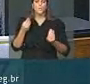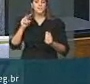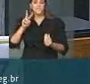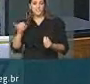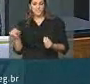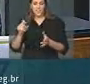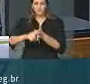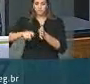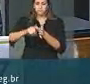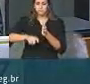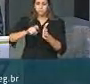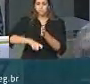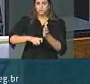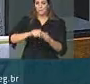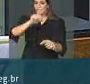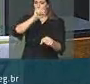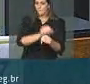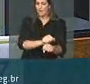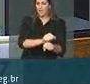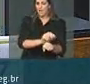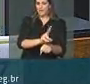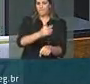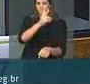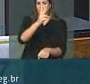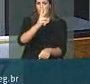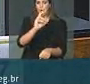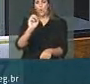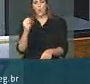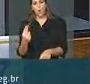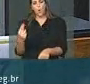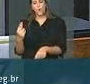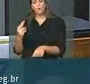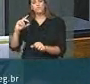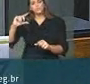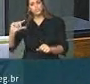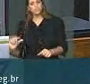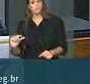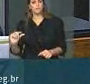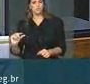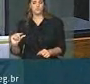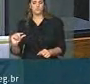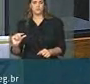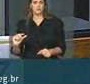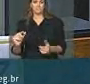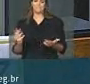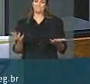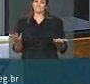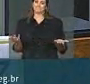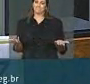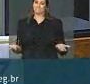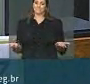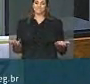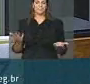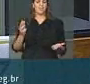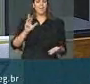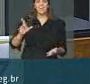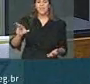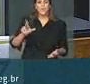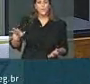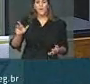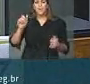ficar estacionada ou ser reduzida. E aí não tem subjetividade.